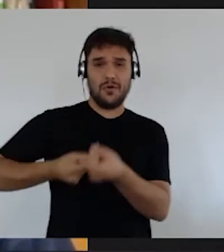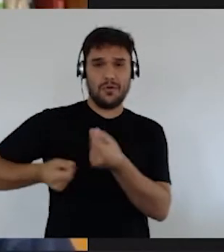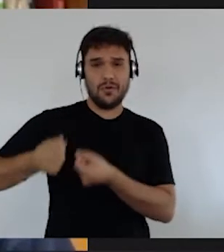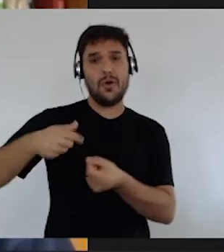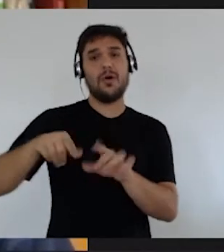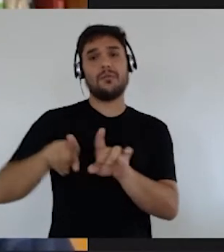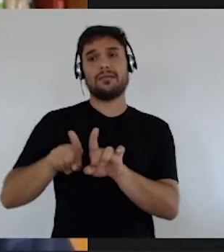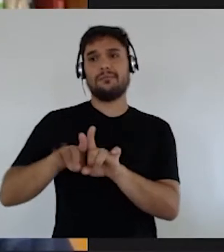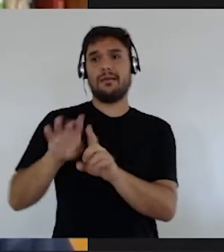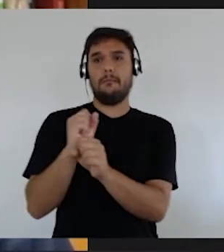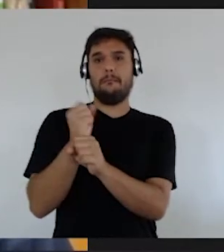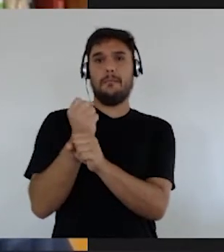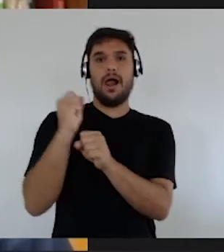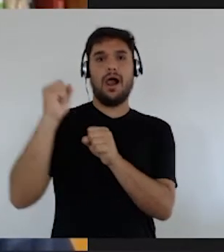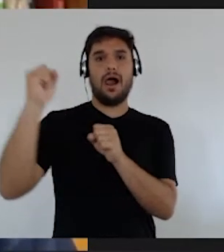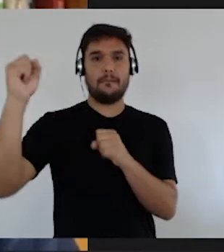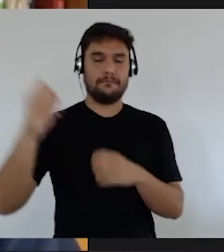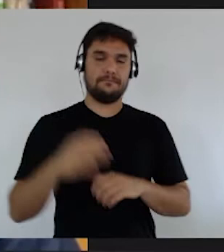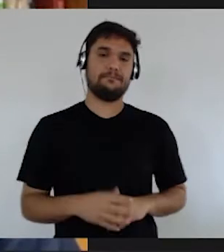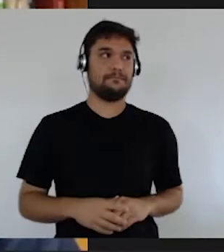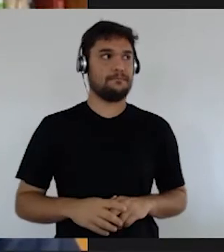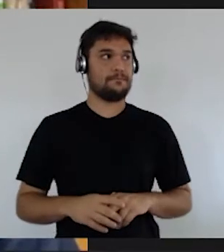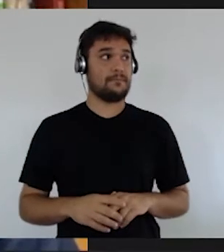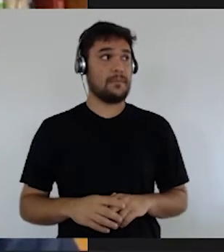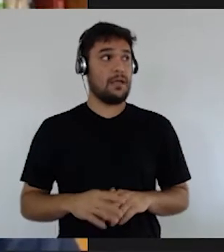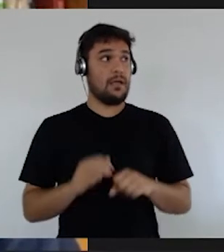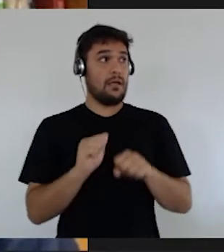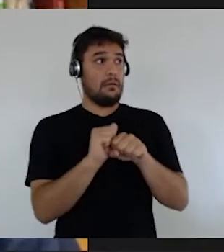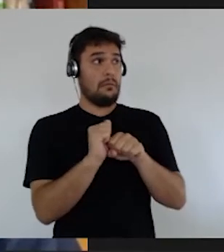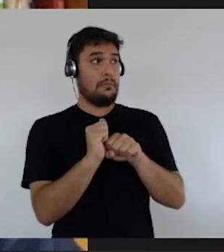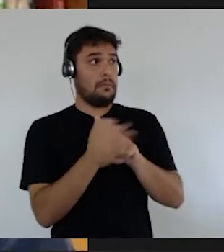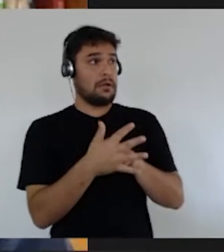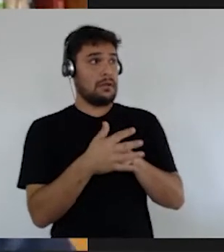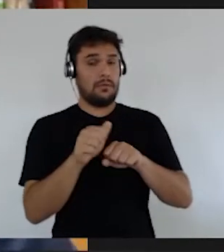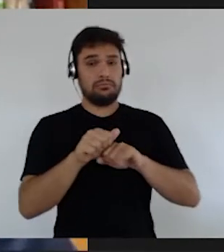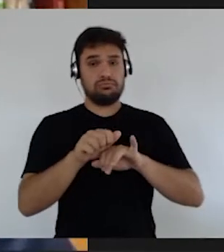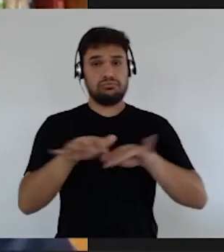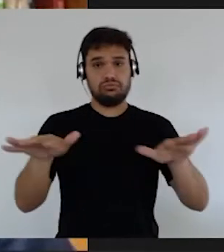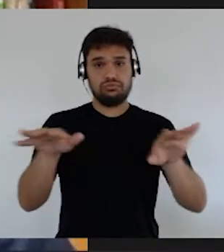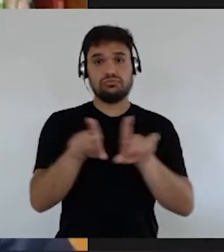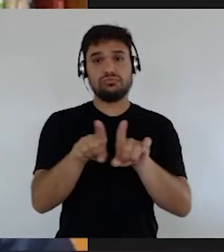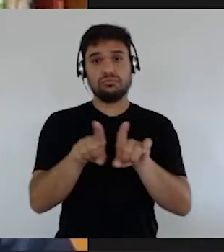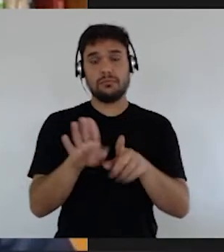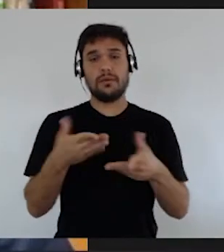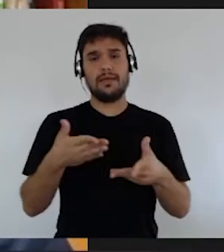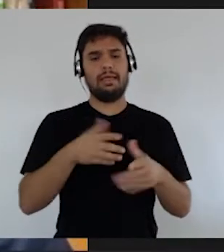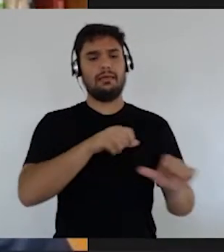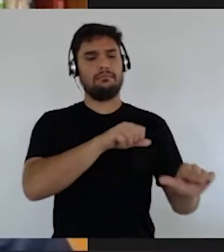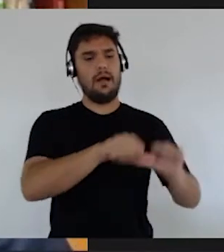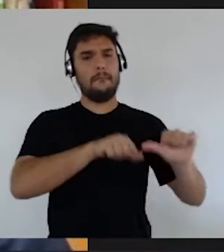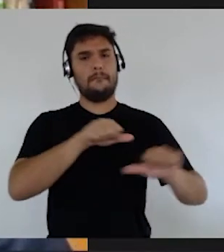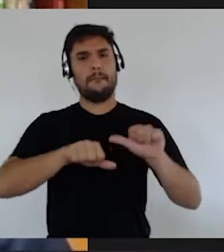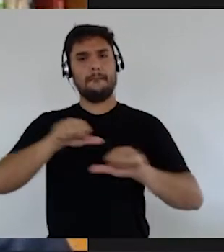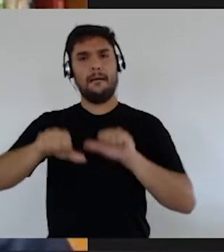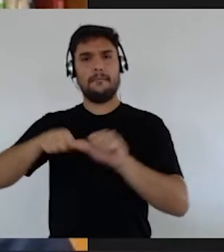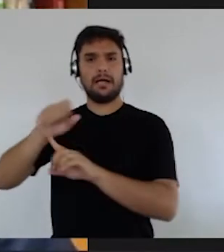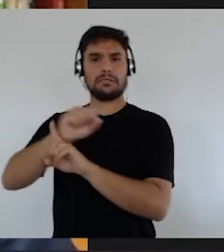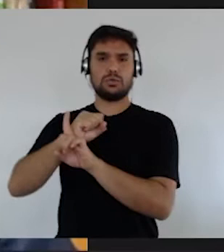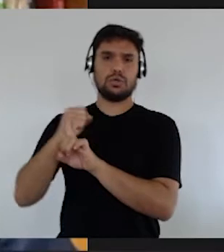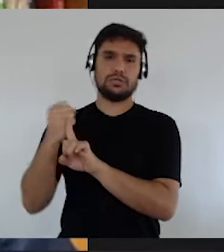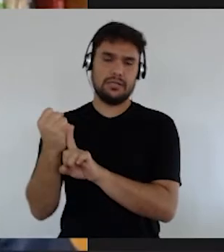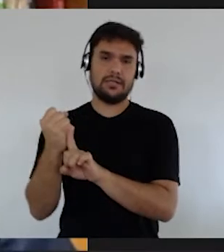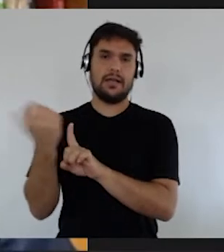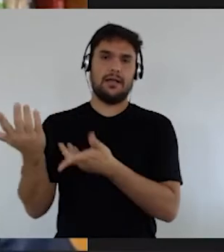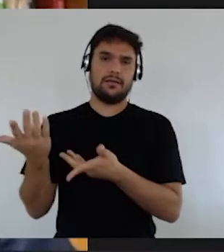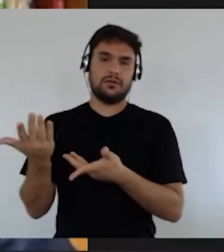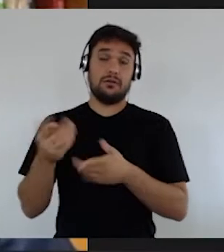sua extensão territorial. A pandemia tem sido um vetor de profundas alterações sociais, ao